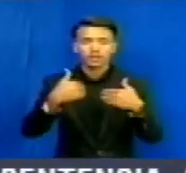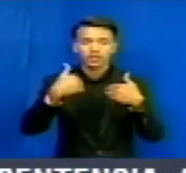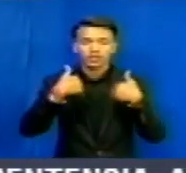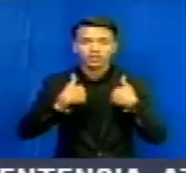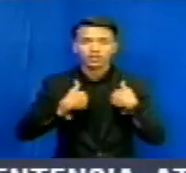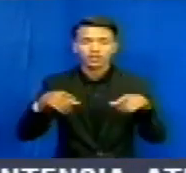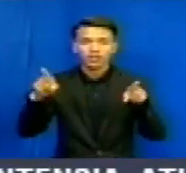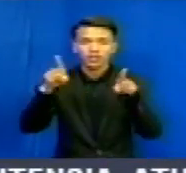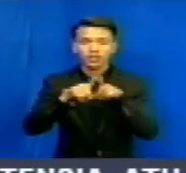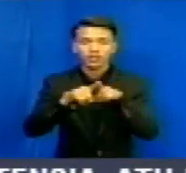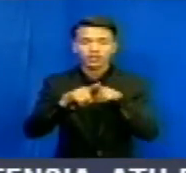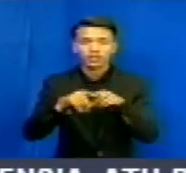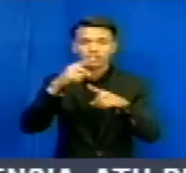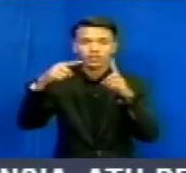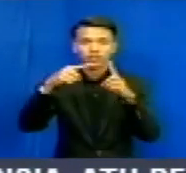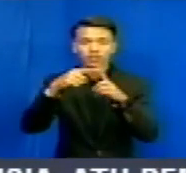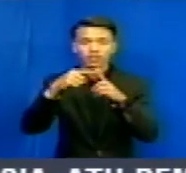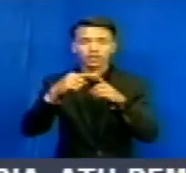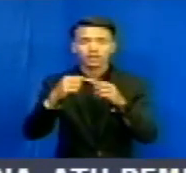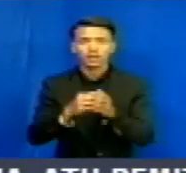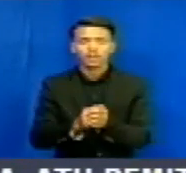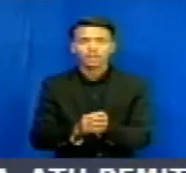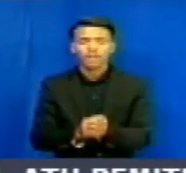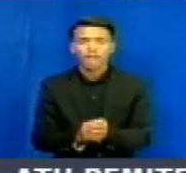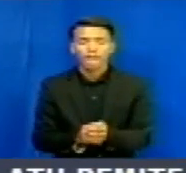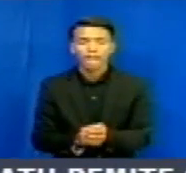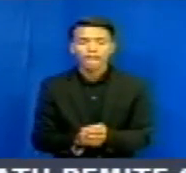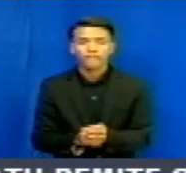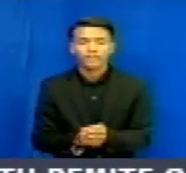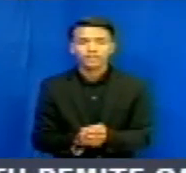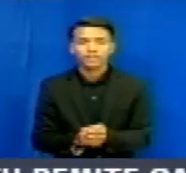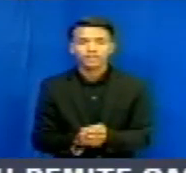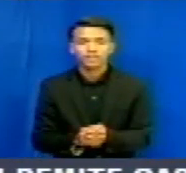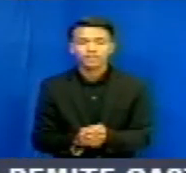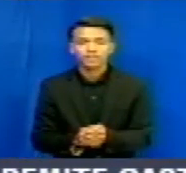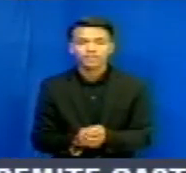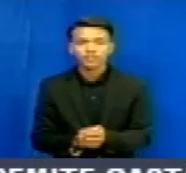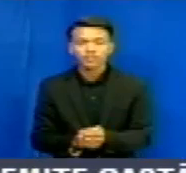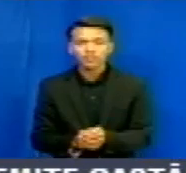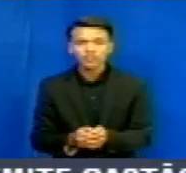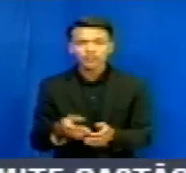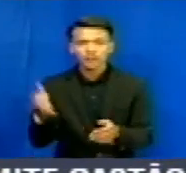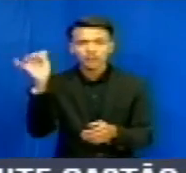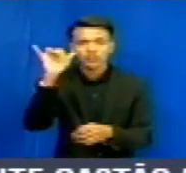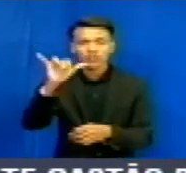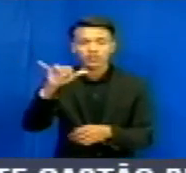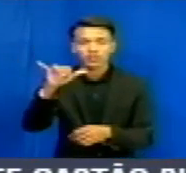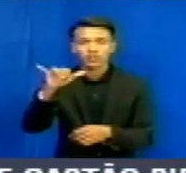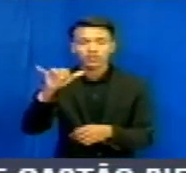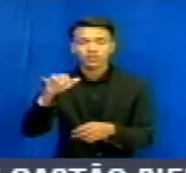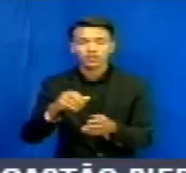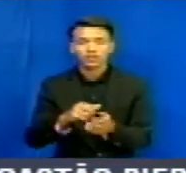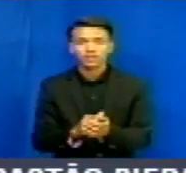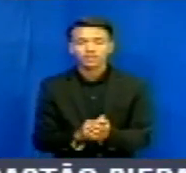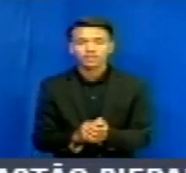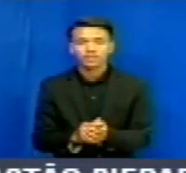nessa desafiante vai ir a nossa plataforma online digital se rende que sernia é uma das